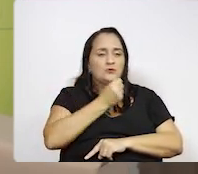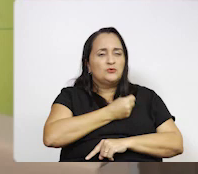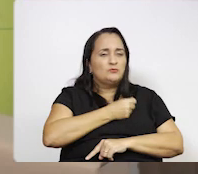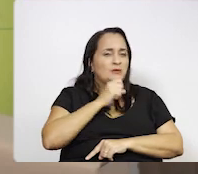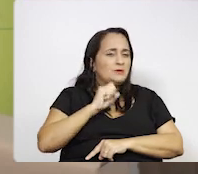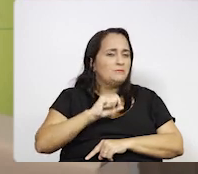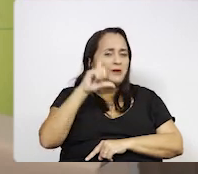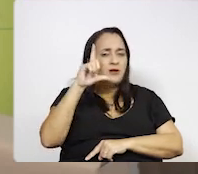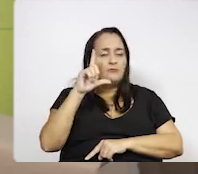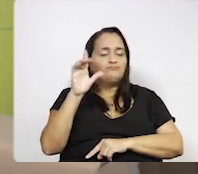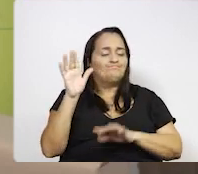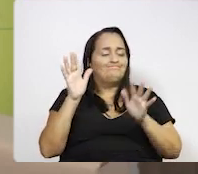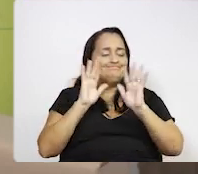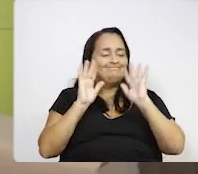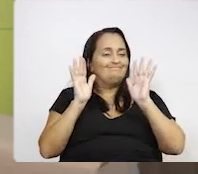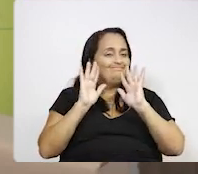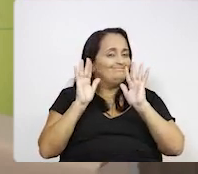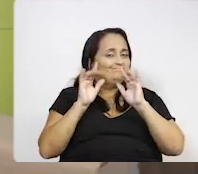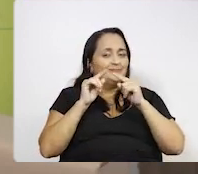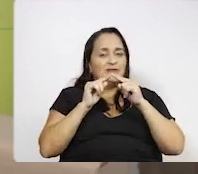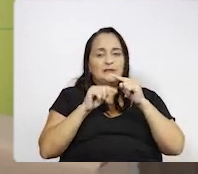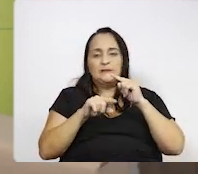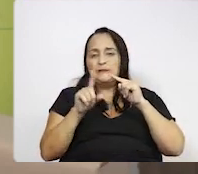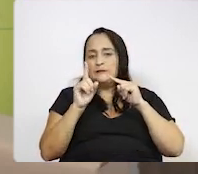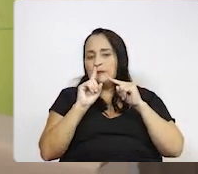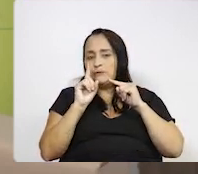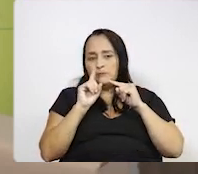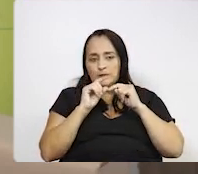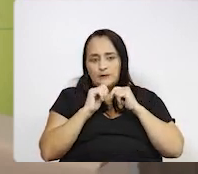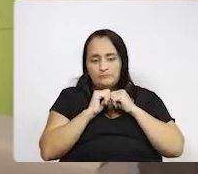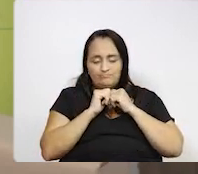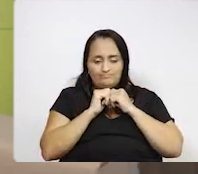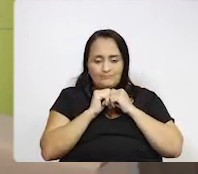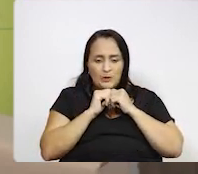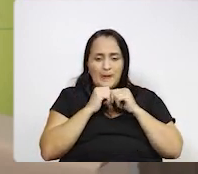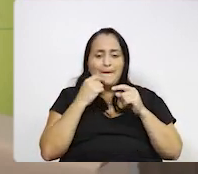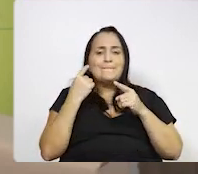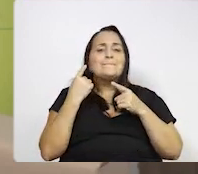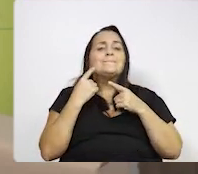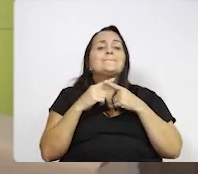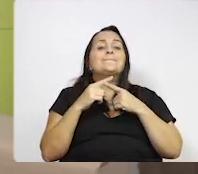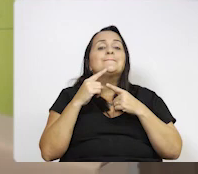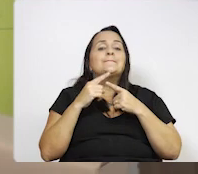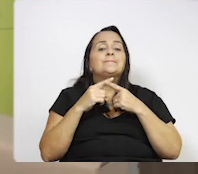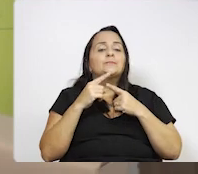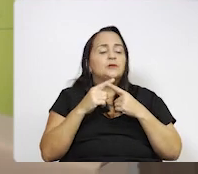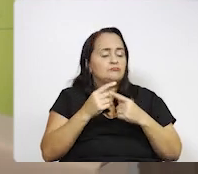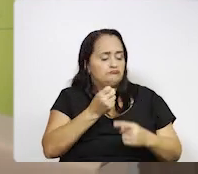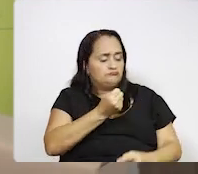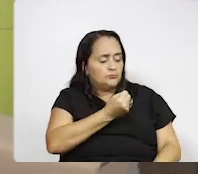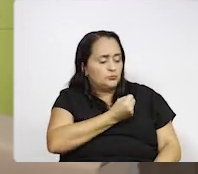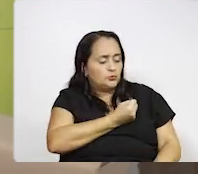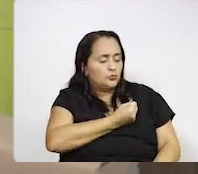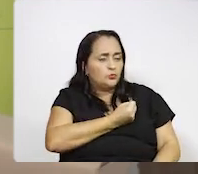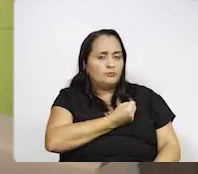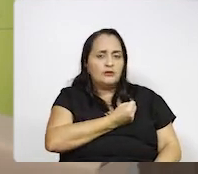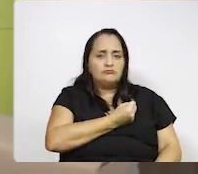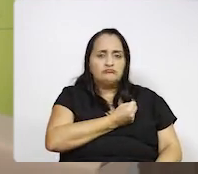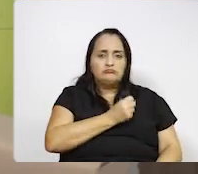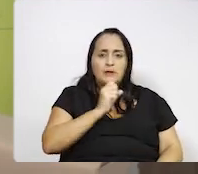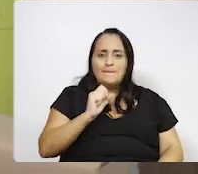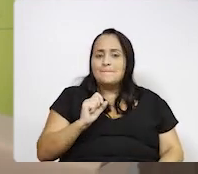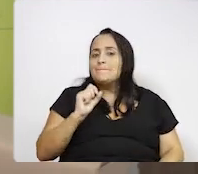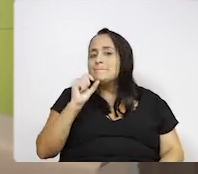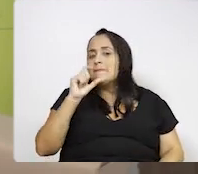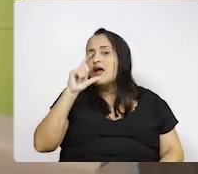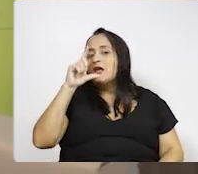Números maiores e tudo, mas não, não tem nenhuma relação igual. Inclusive, porque o numerador é um